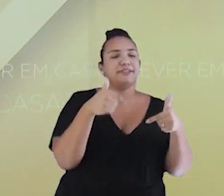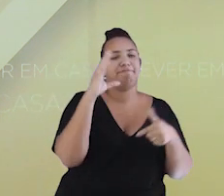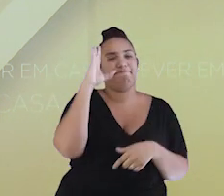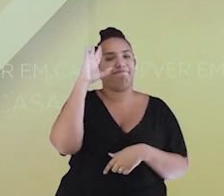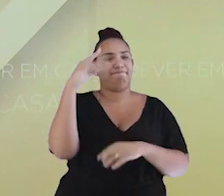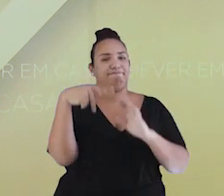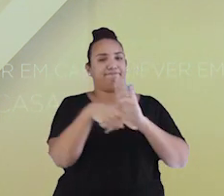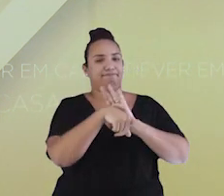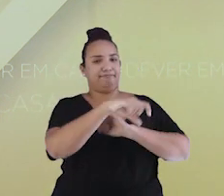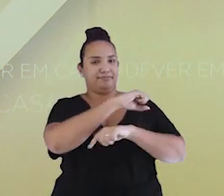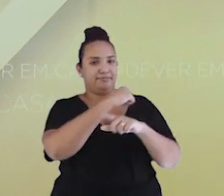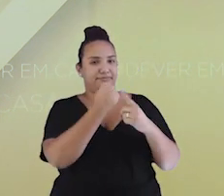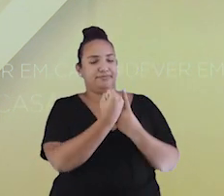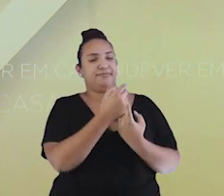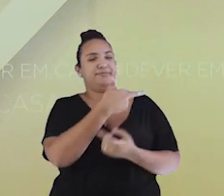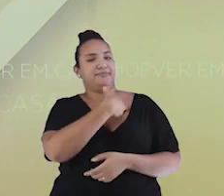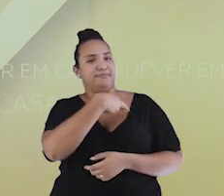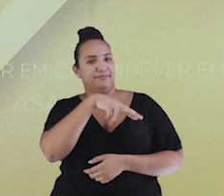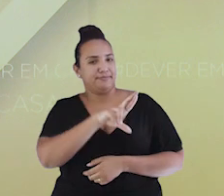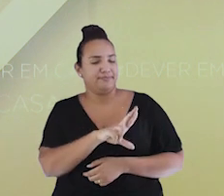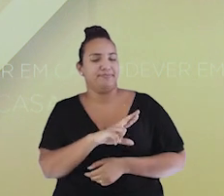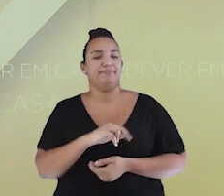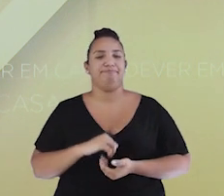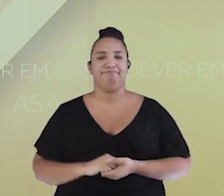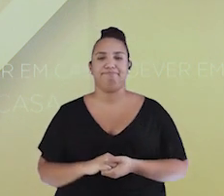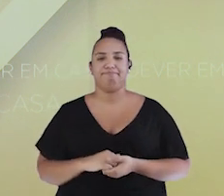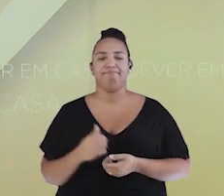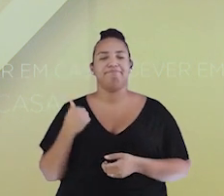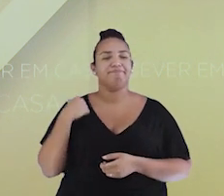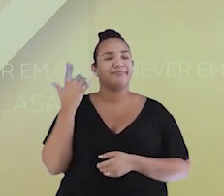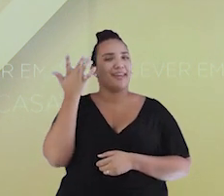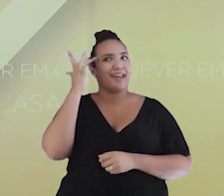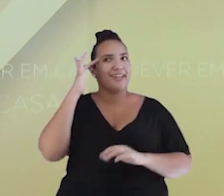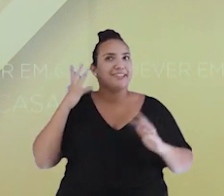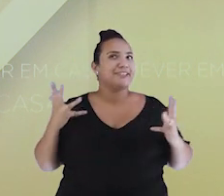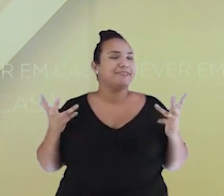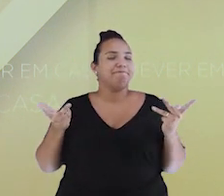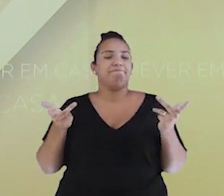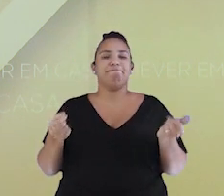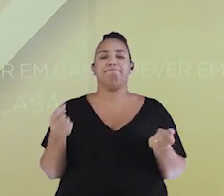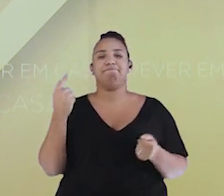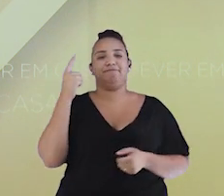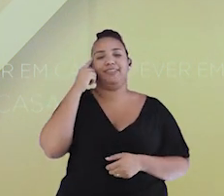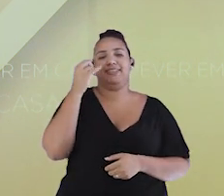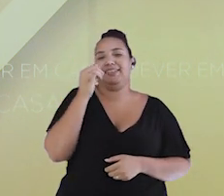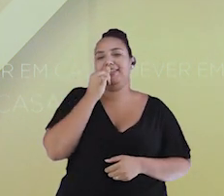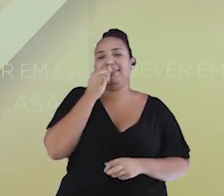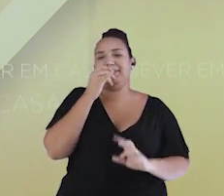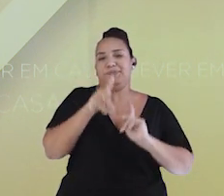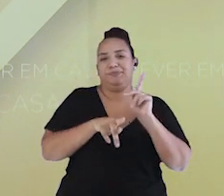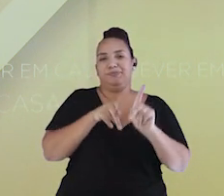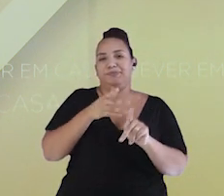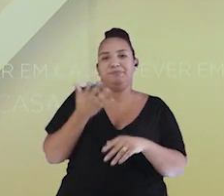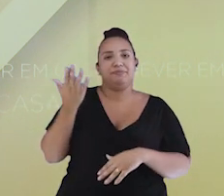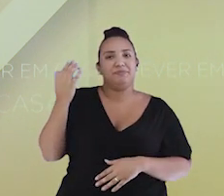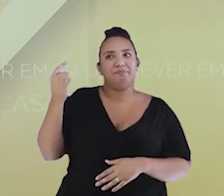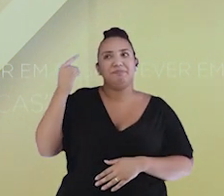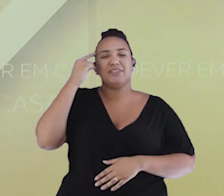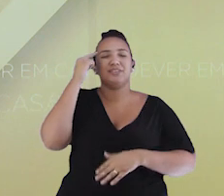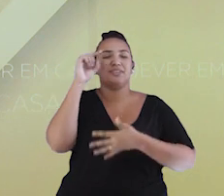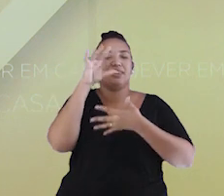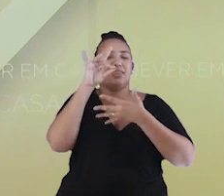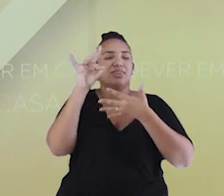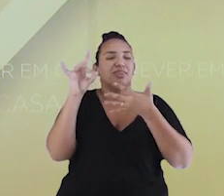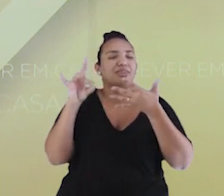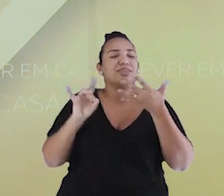principais atividades civis e religiosas. Eu acho fantástico pensar que uma civilização pensou